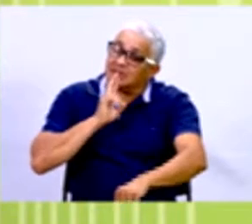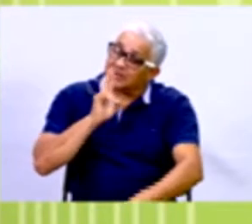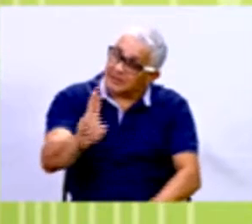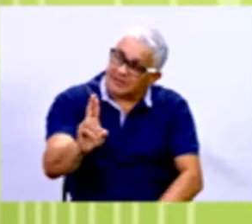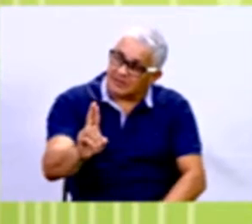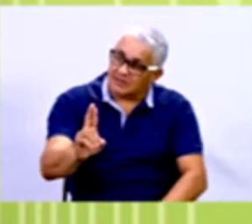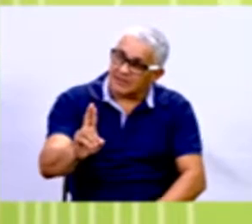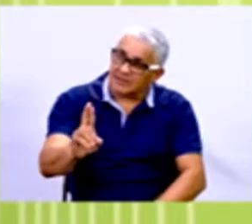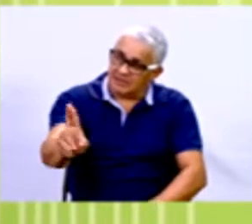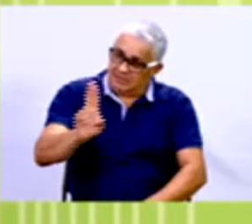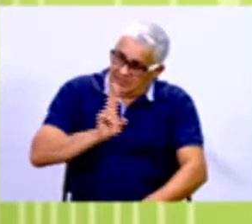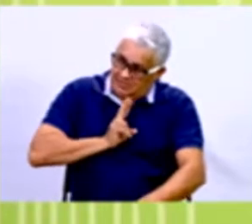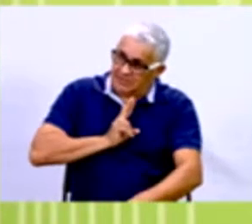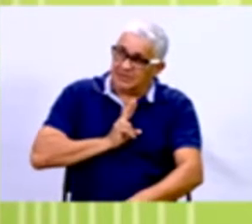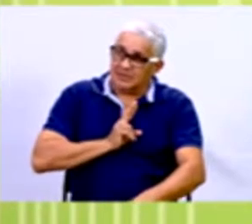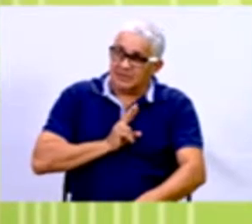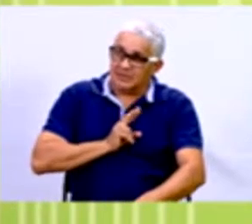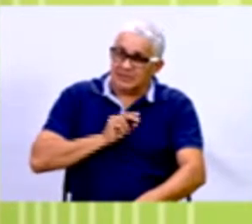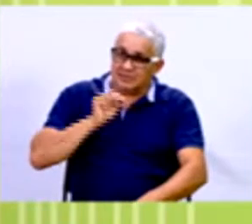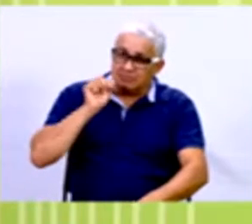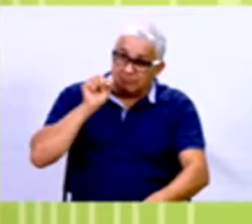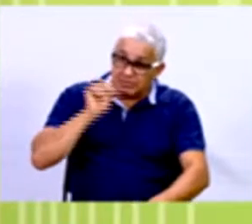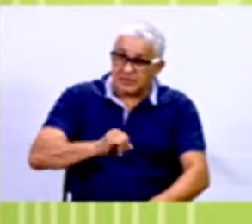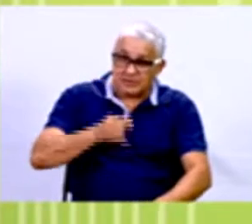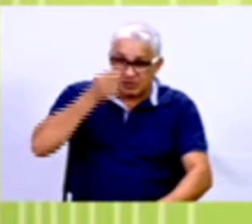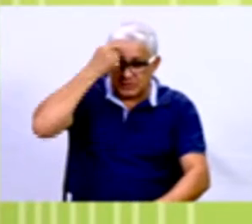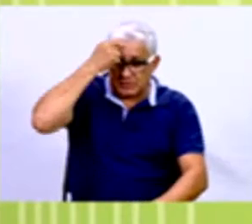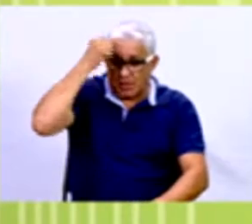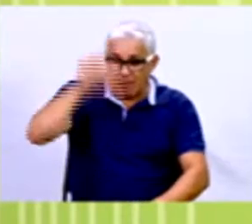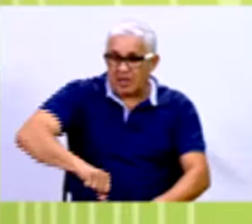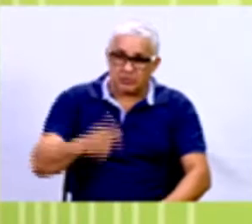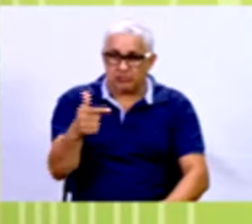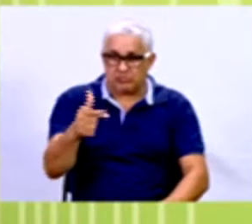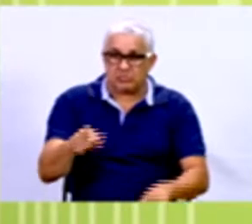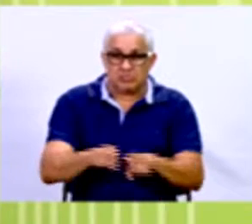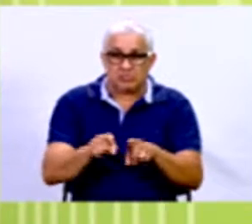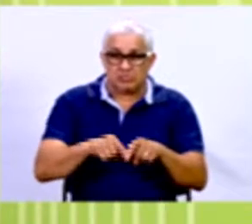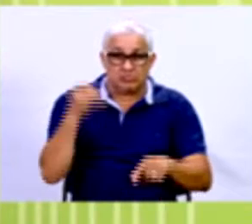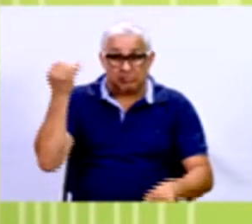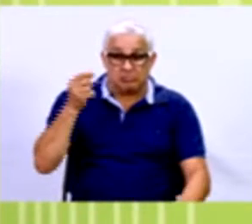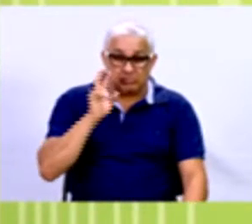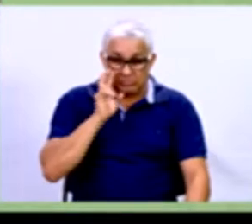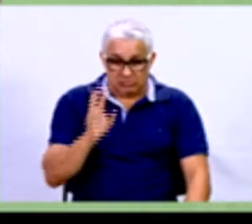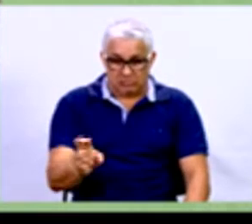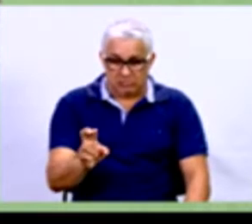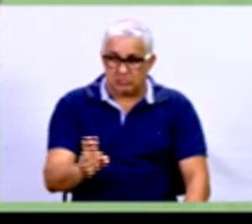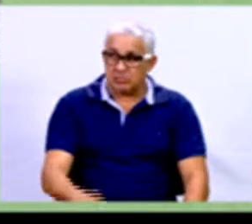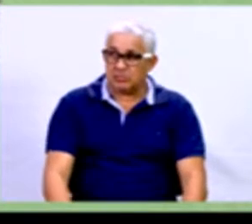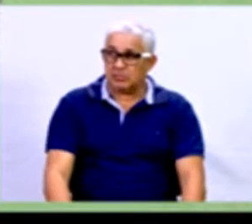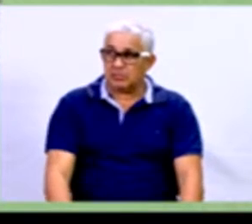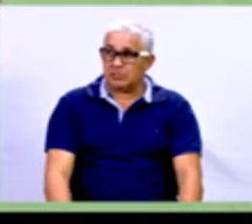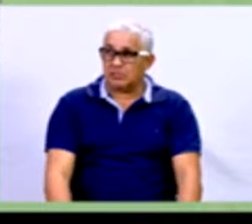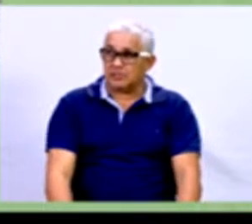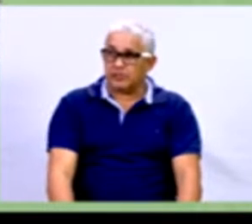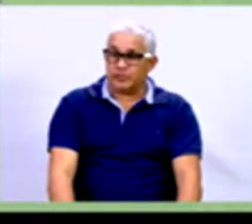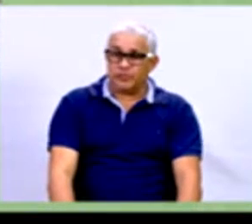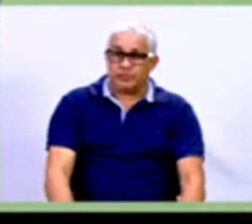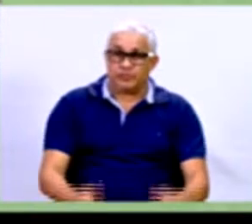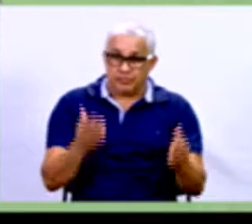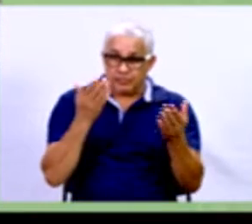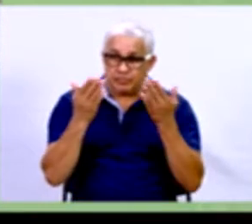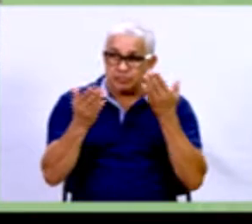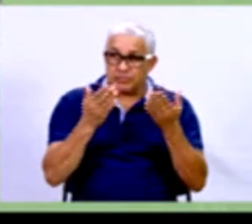estímulos, certo? Senão, ela está inconsciente. Então, é necessário observar isso também. Vamos, então, analisar